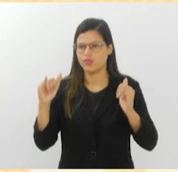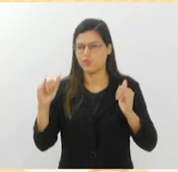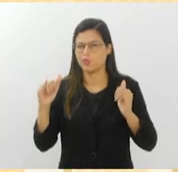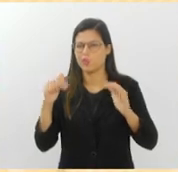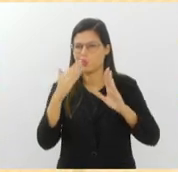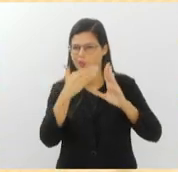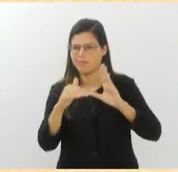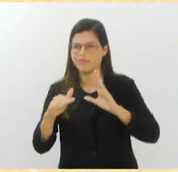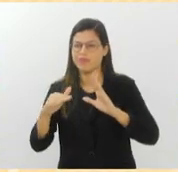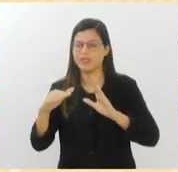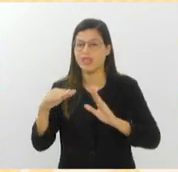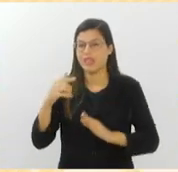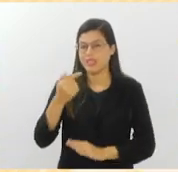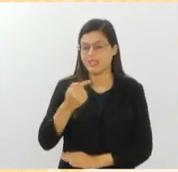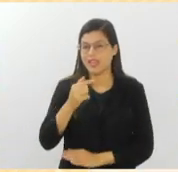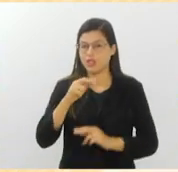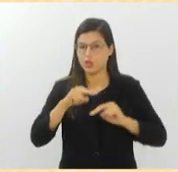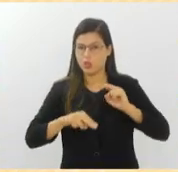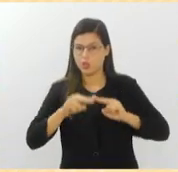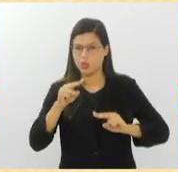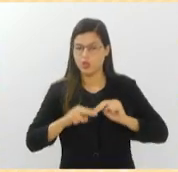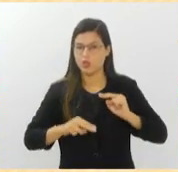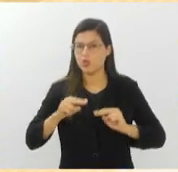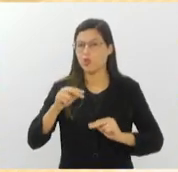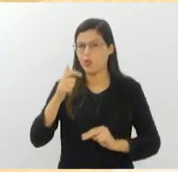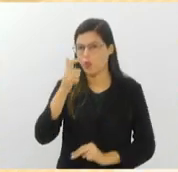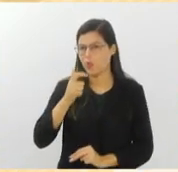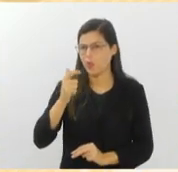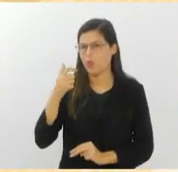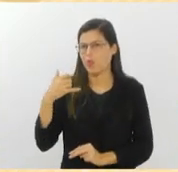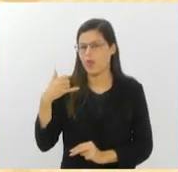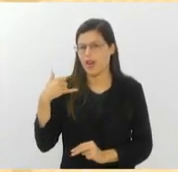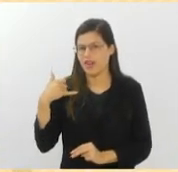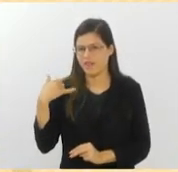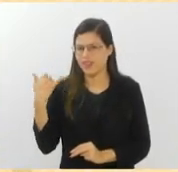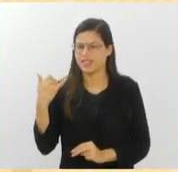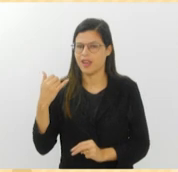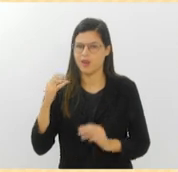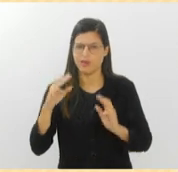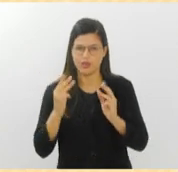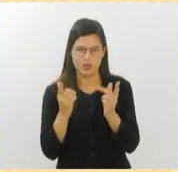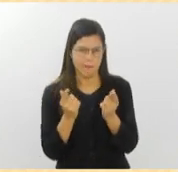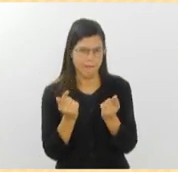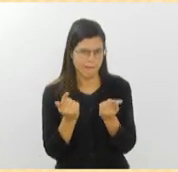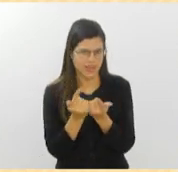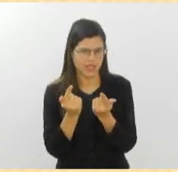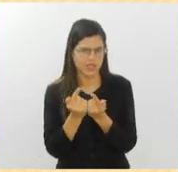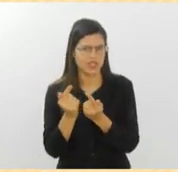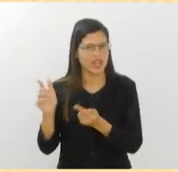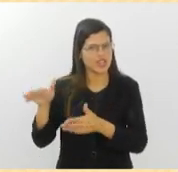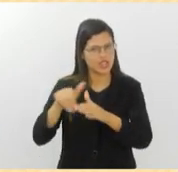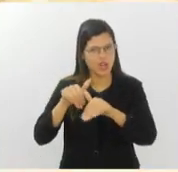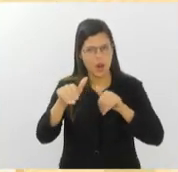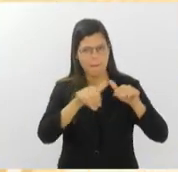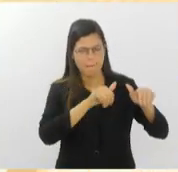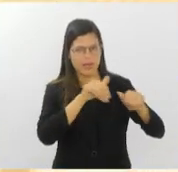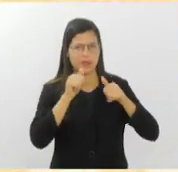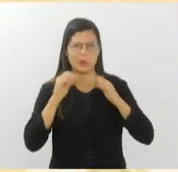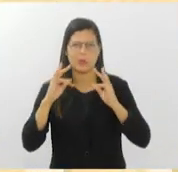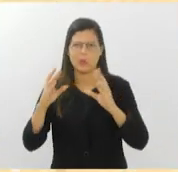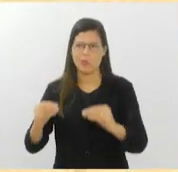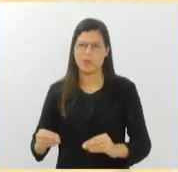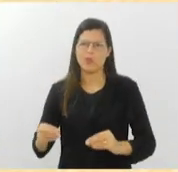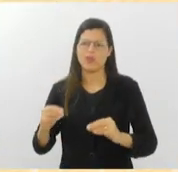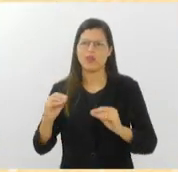de junho, Felipe Rett no aniversário de Magé. Valeu, rapaziada. Então convoca geral, Magé toda vai estar lá, FR Felipe Rett, pra